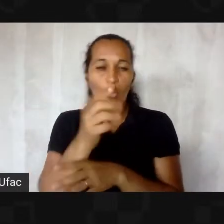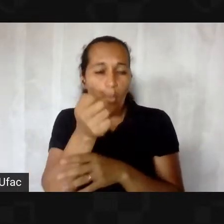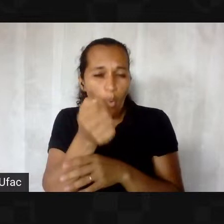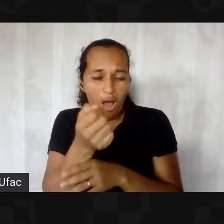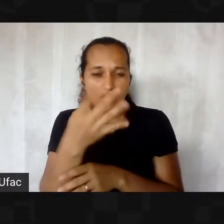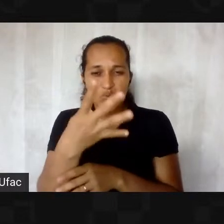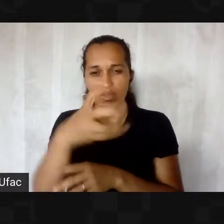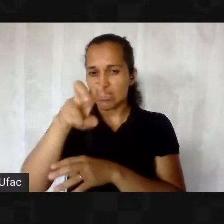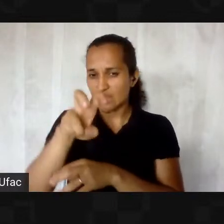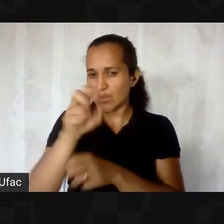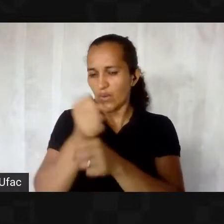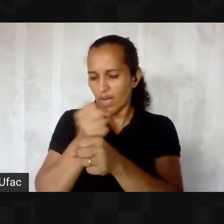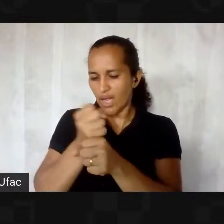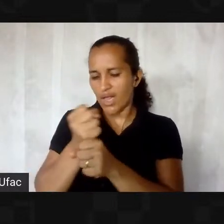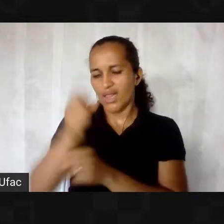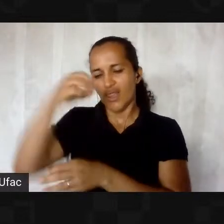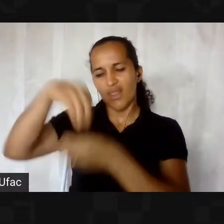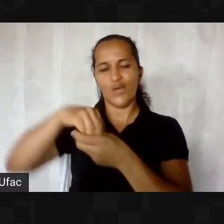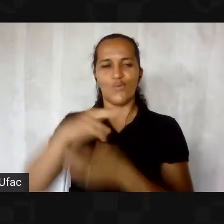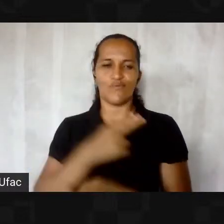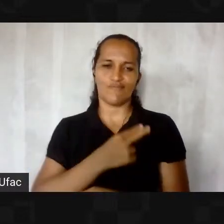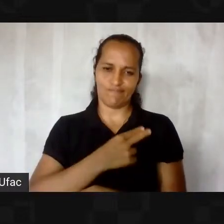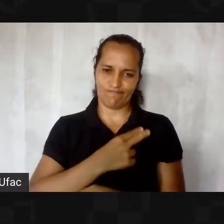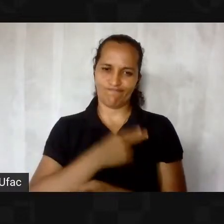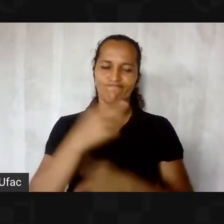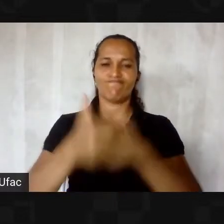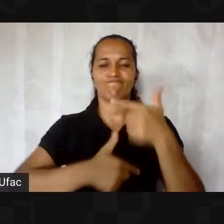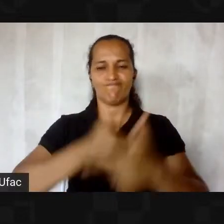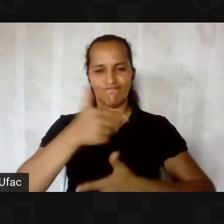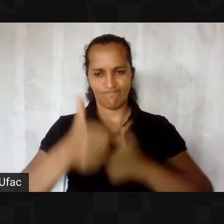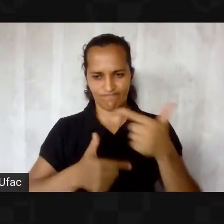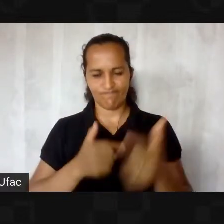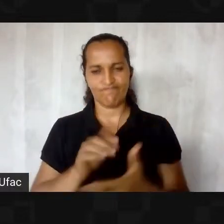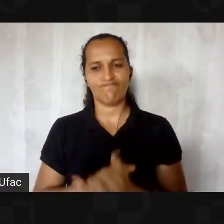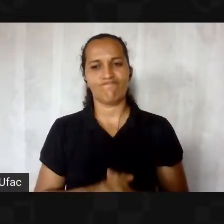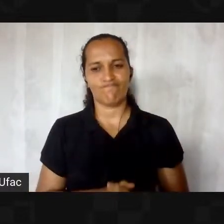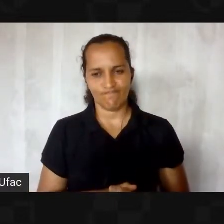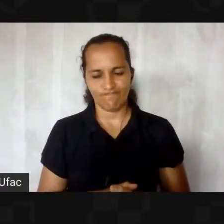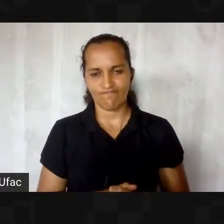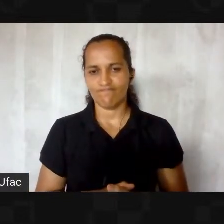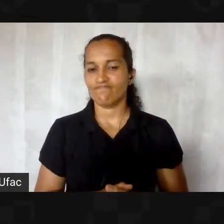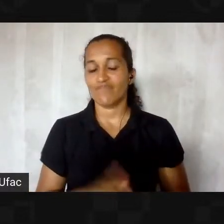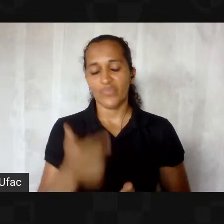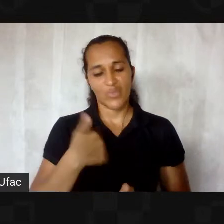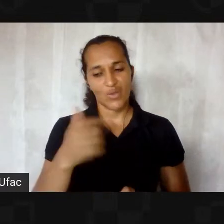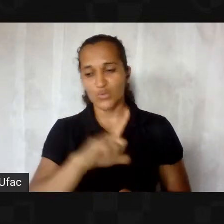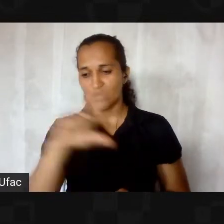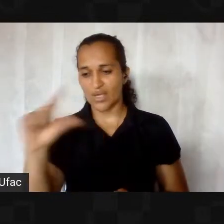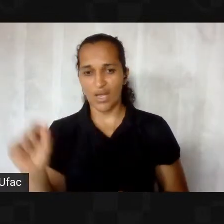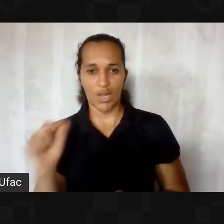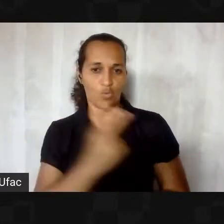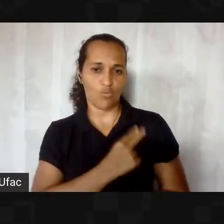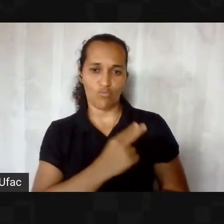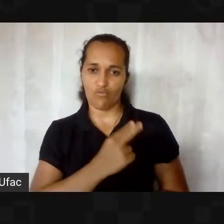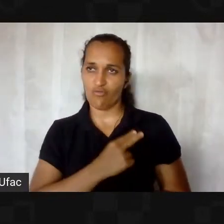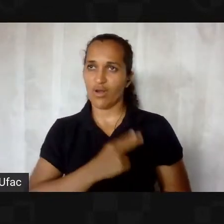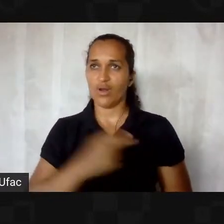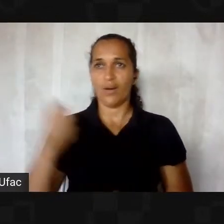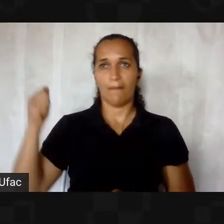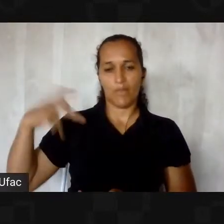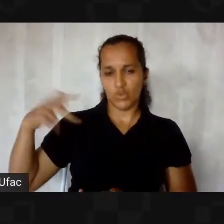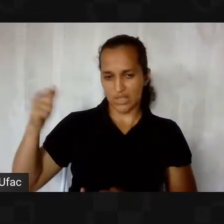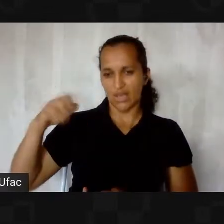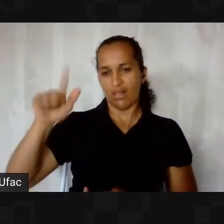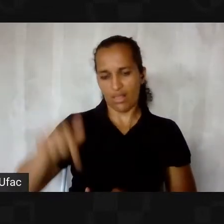trabalho efetivo na UFAC. Mas, saí da UFAC aposentada, mas não deixei de trabalhar. A